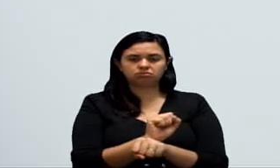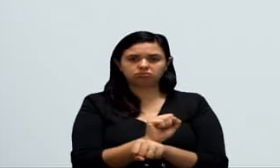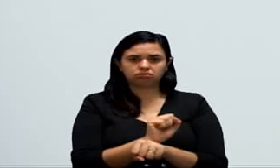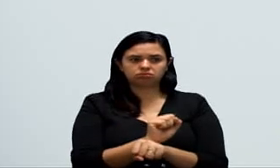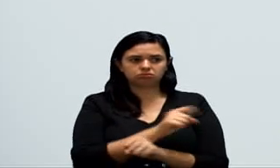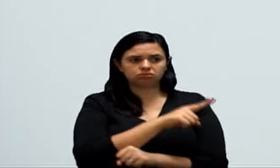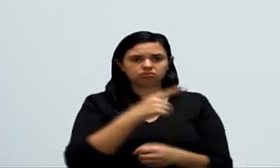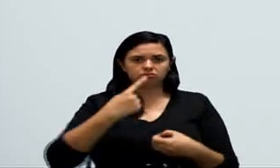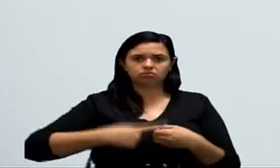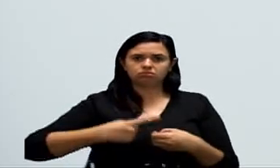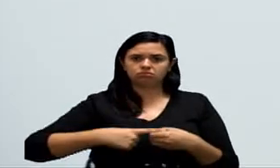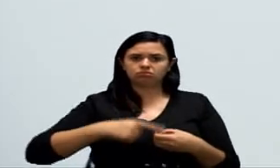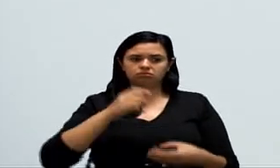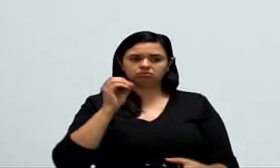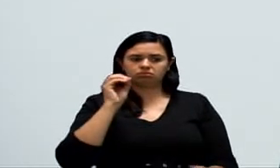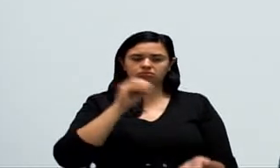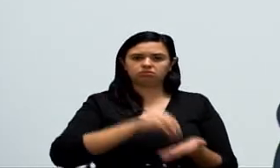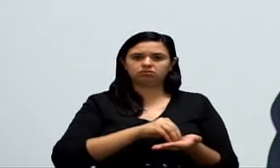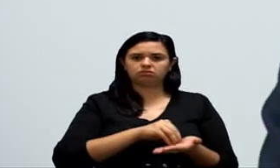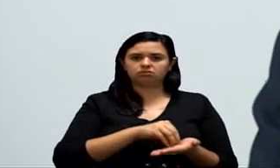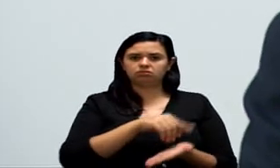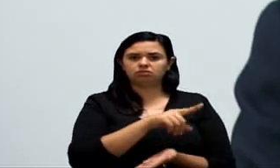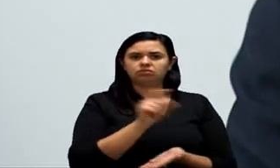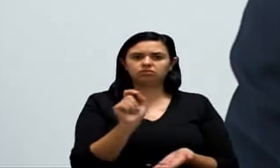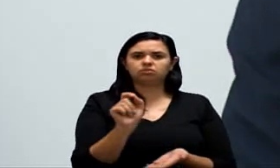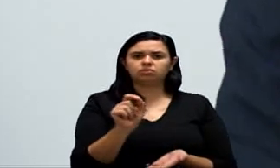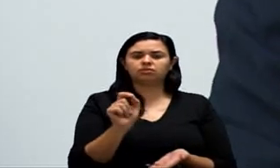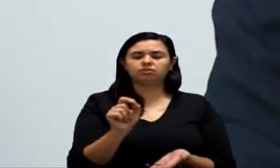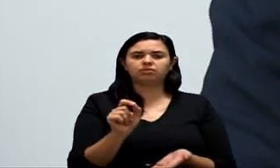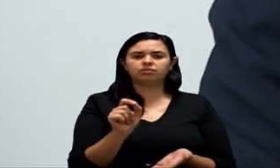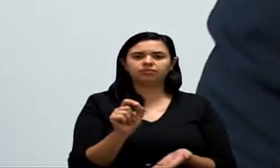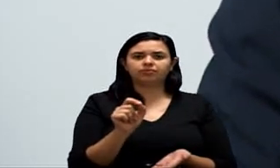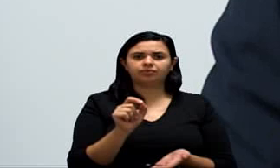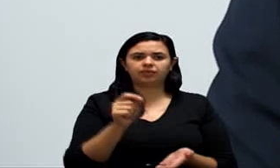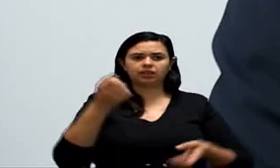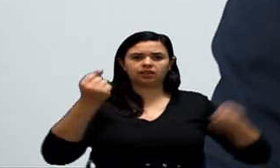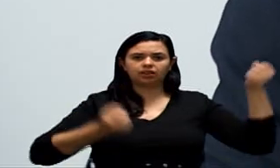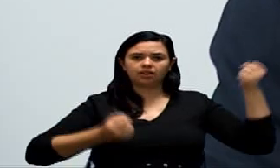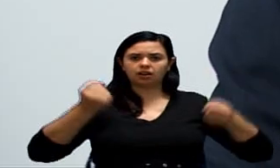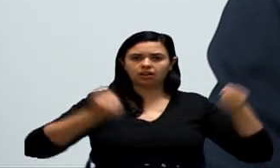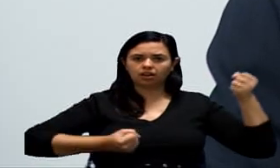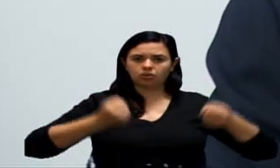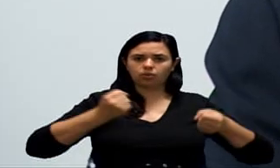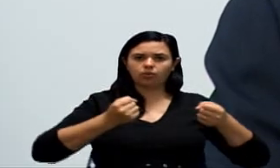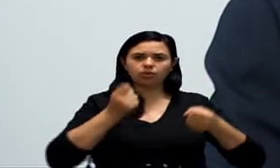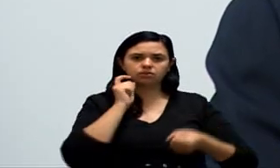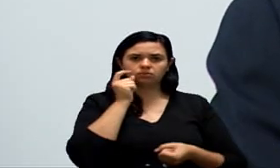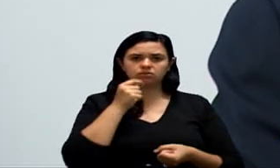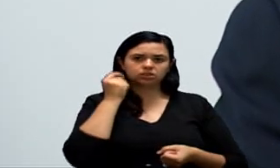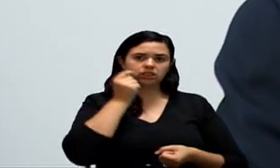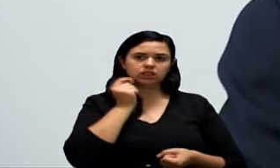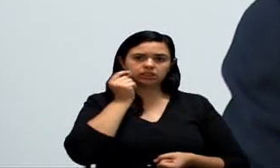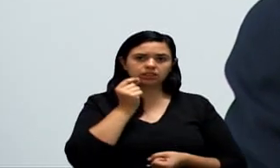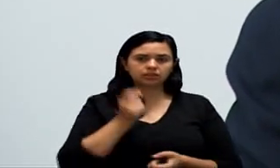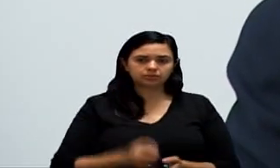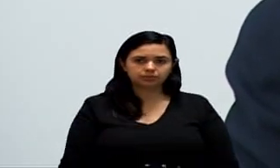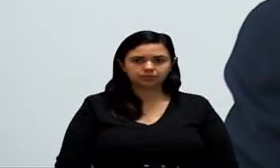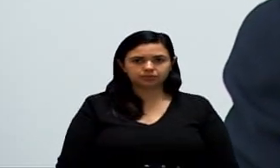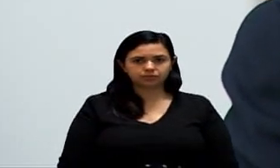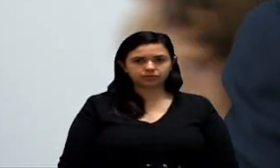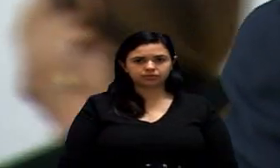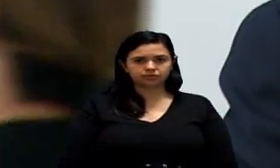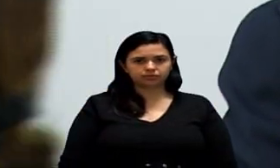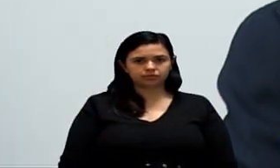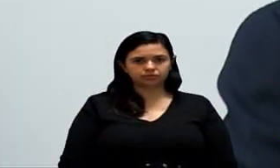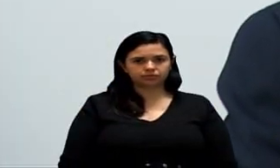Que cidade foi implantado, sim, Luiz Santos? Você já tem uma base? Que cidade que foi implantado, se o odontomóvel? Ou não? Você já tem? Acho que não. Fale para